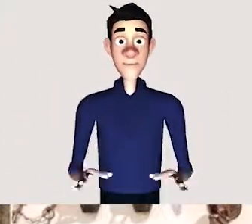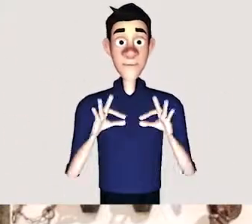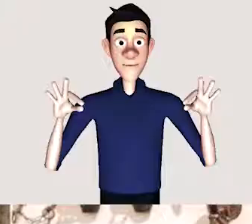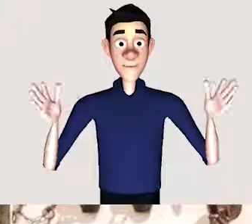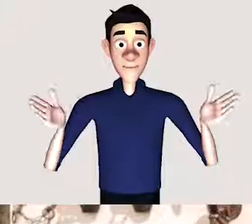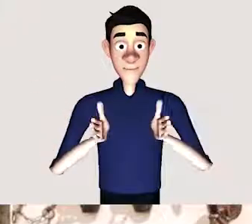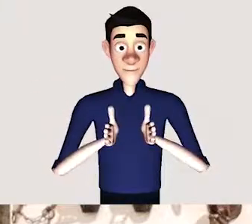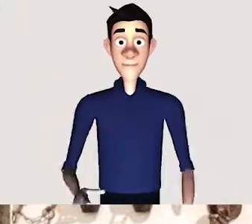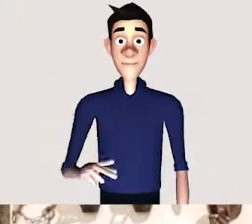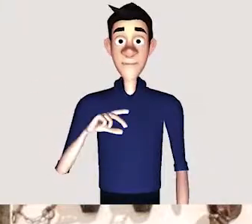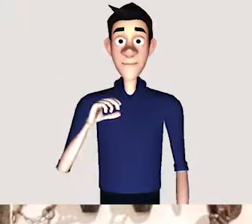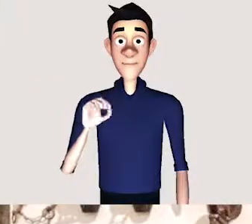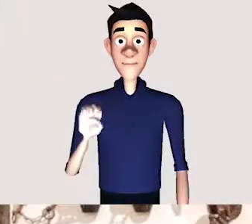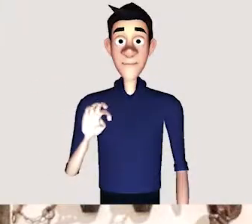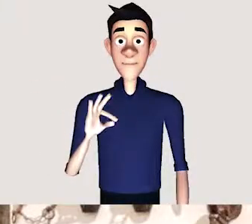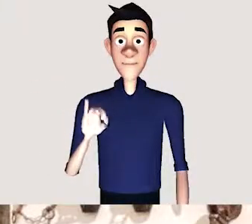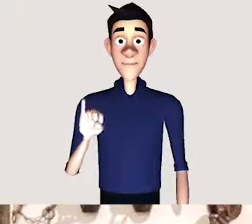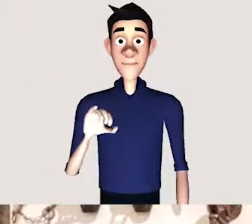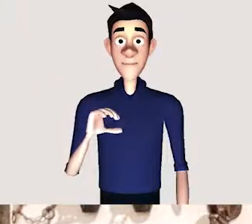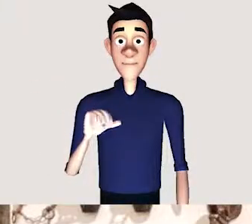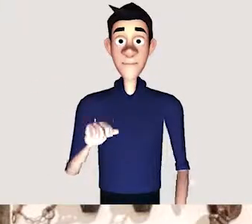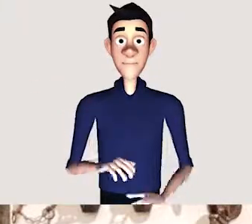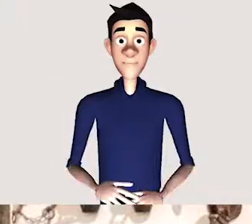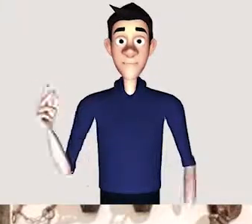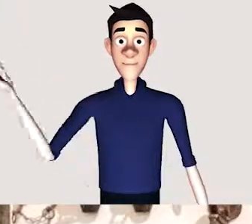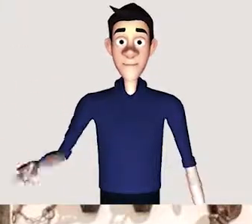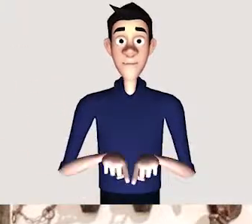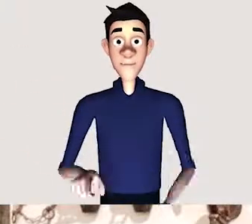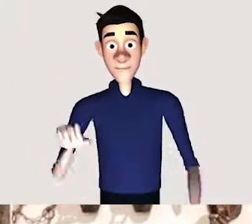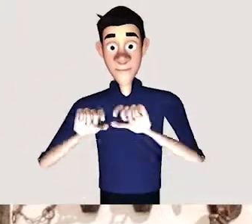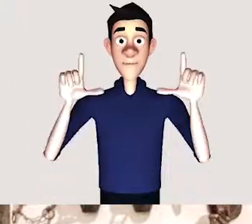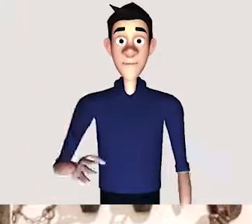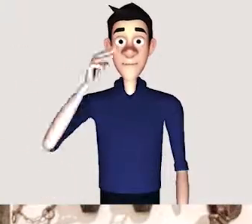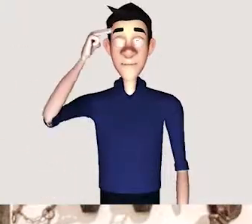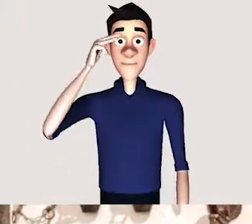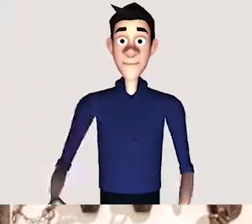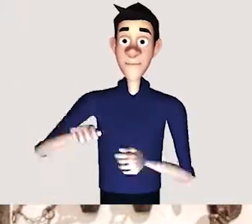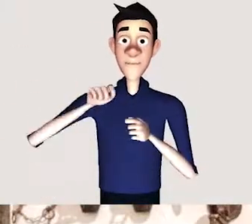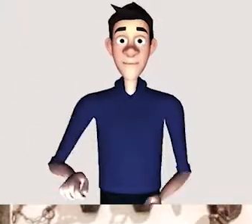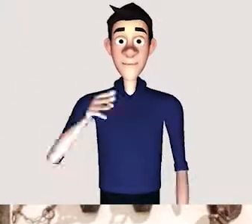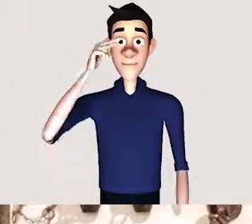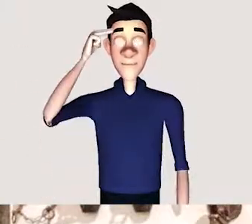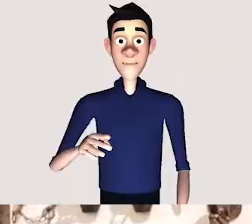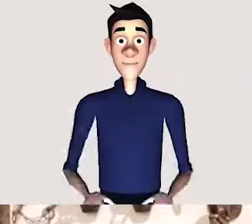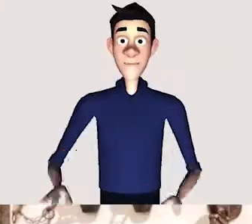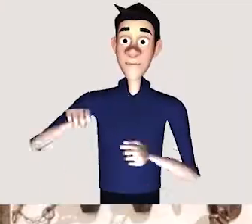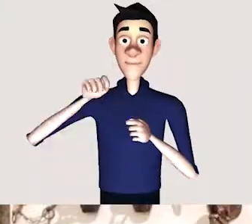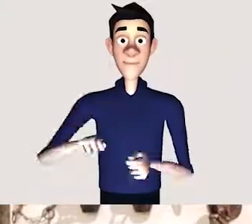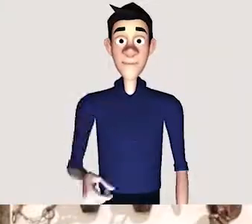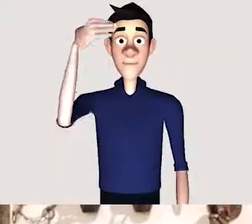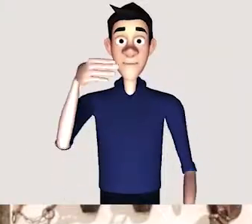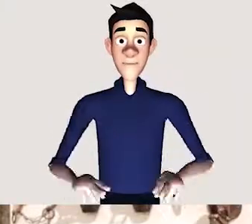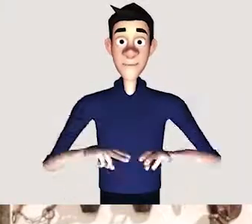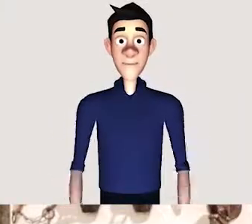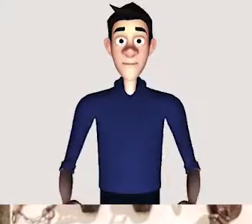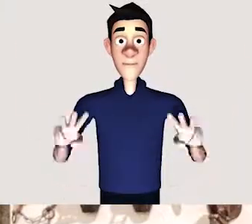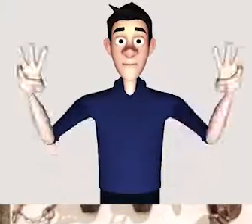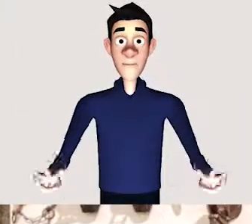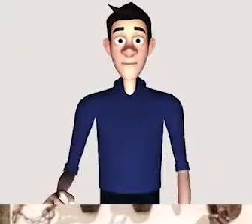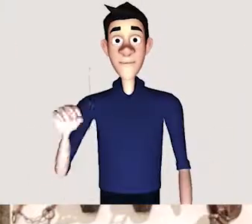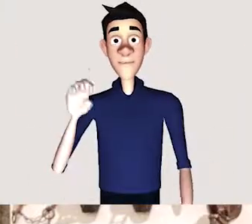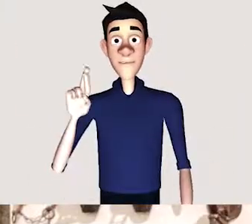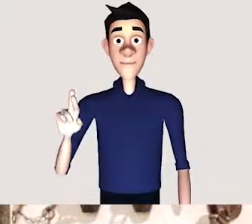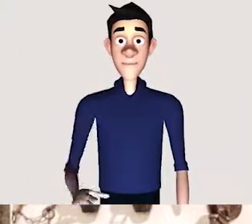nós. Eles são construções humanas, nós construímos os museus, mas eles também atuam sobre nós.